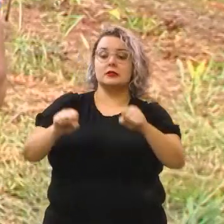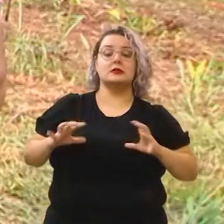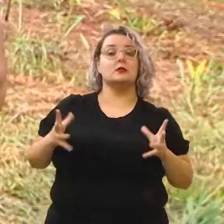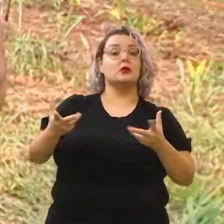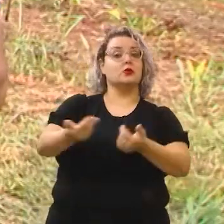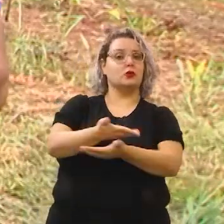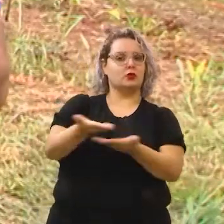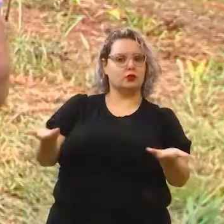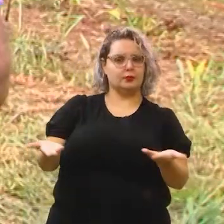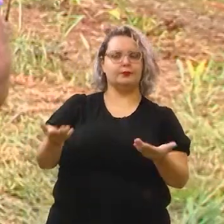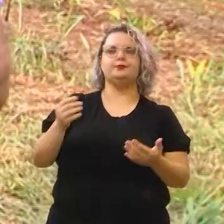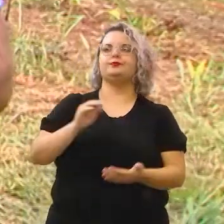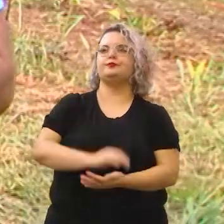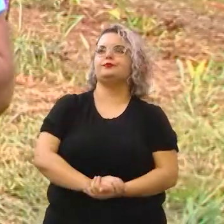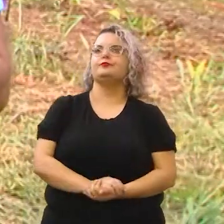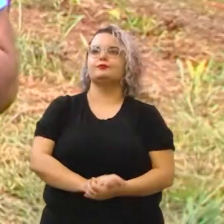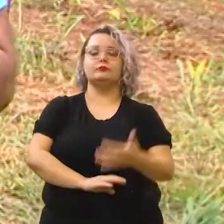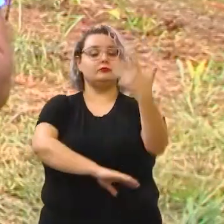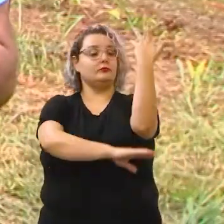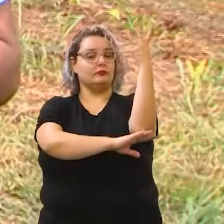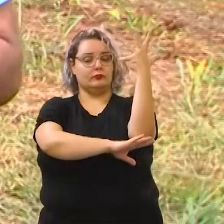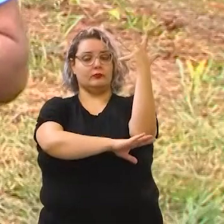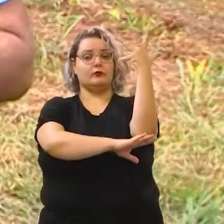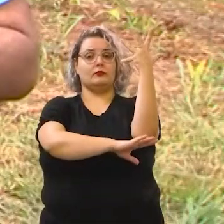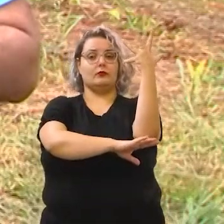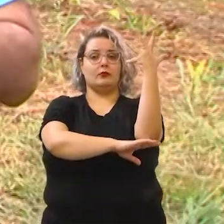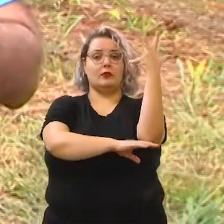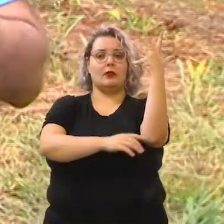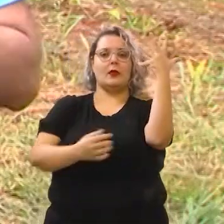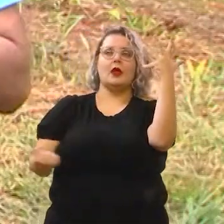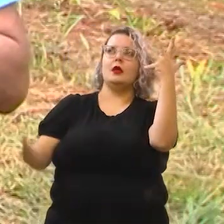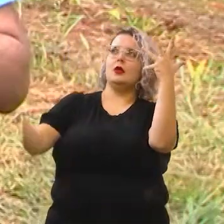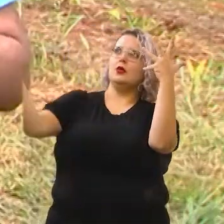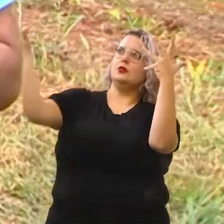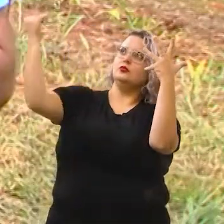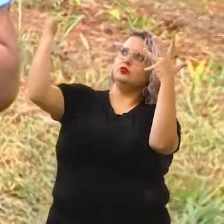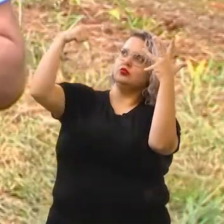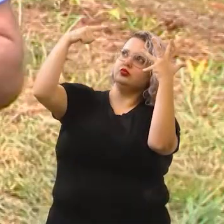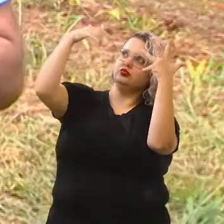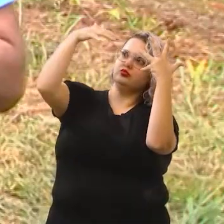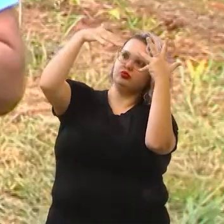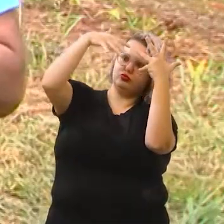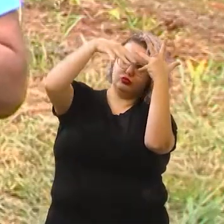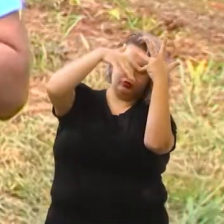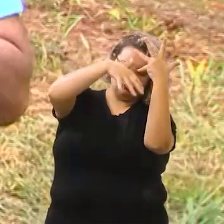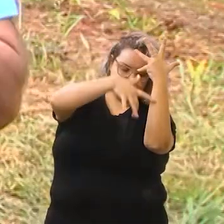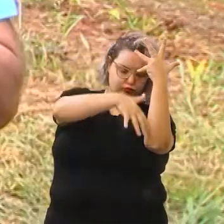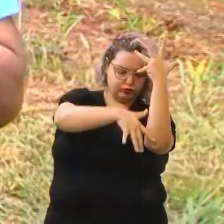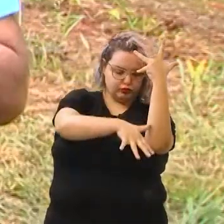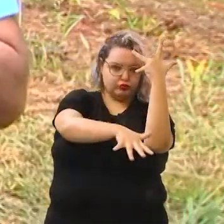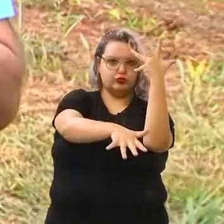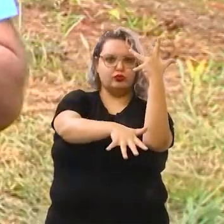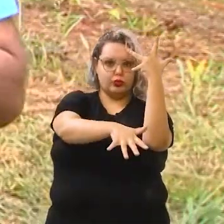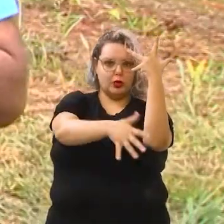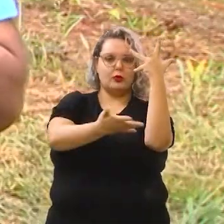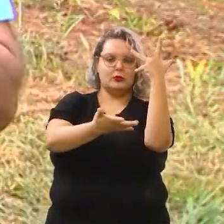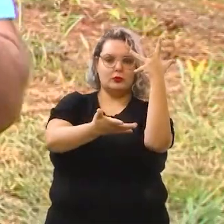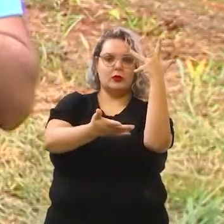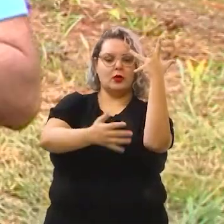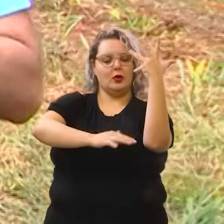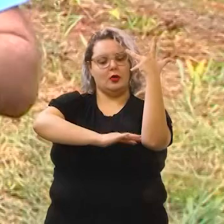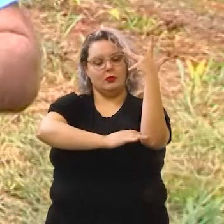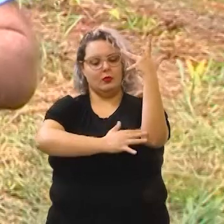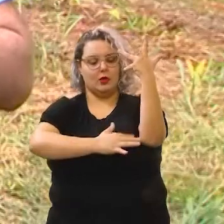sistema? A árvore ela permite um manejo da entrada de luz nesse sistema, porque a gente vai trabalhar